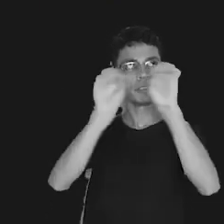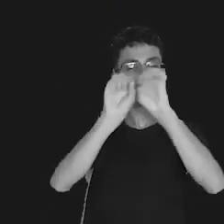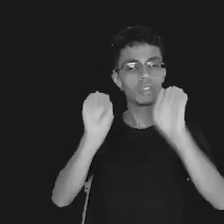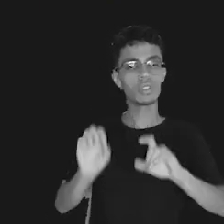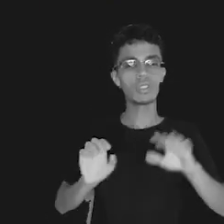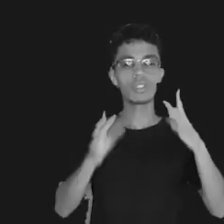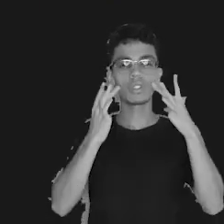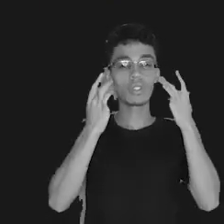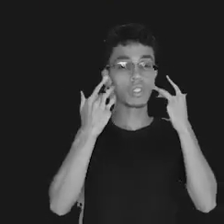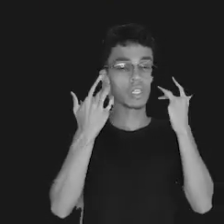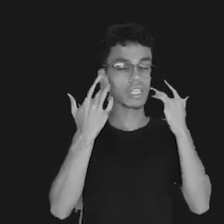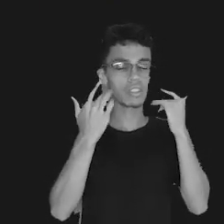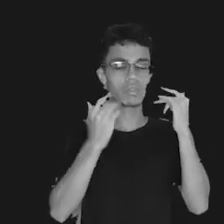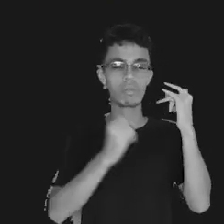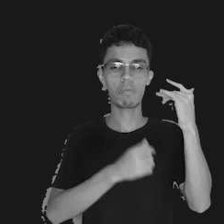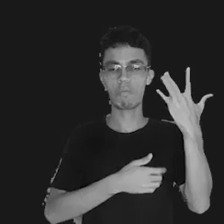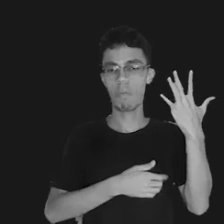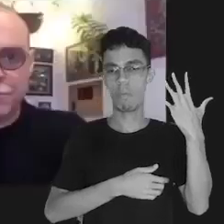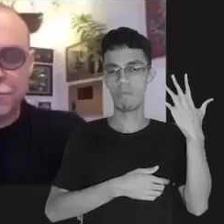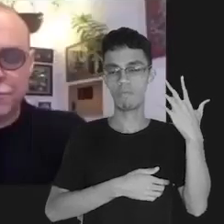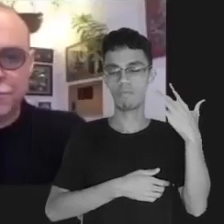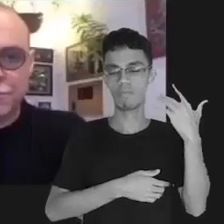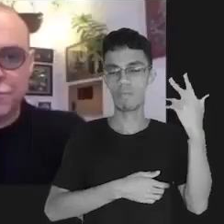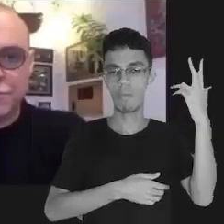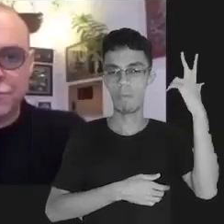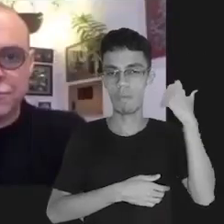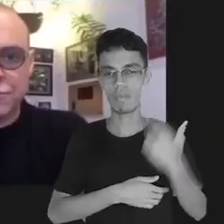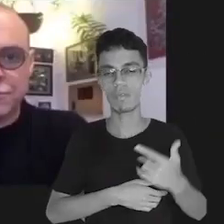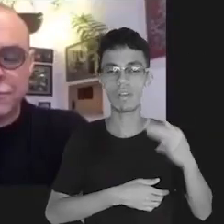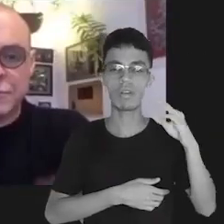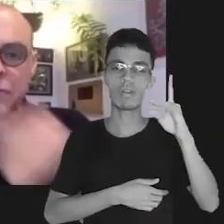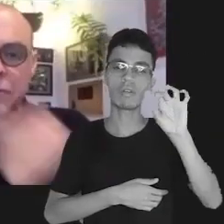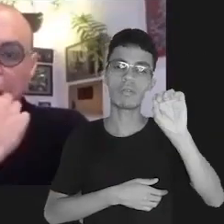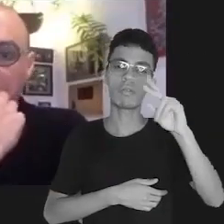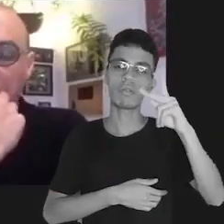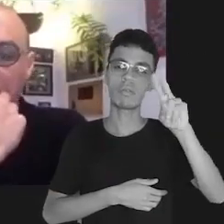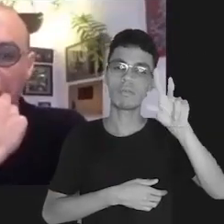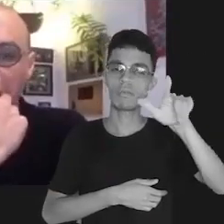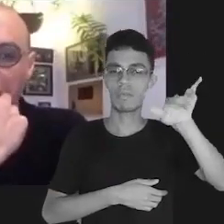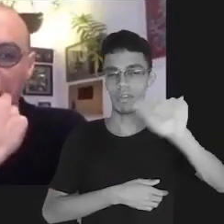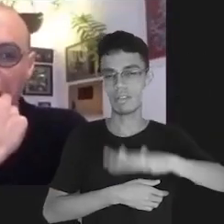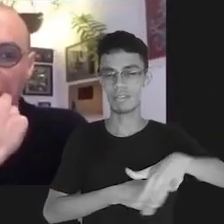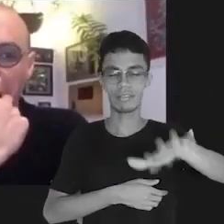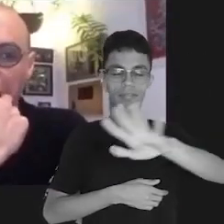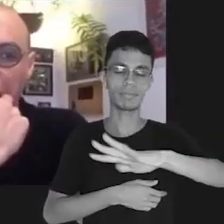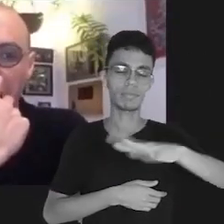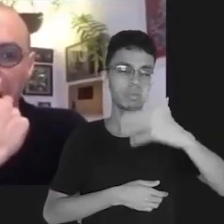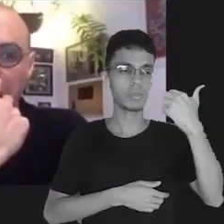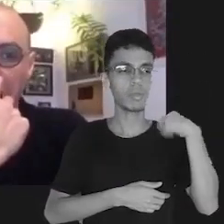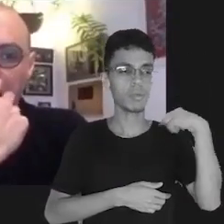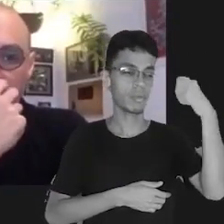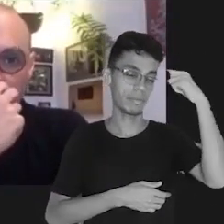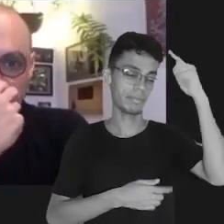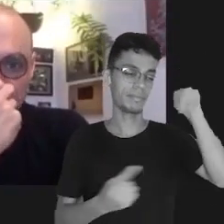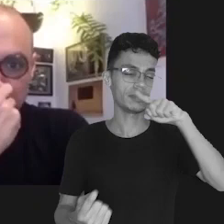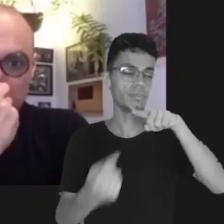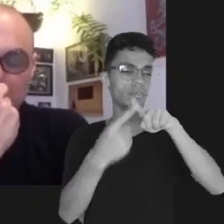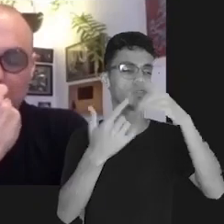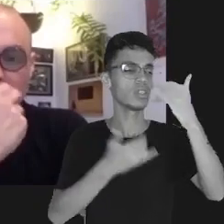teatro extremamente popular, a minha intenção enquanto direção foi brincar com